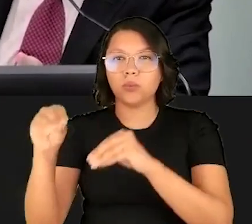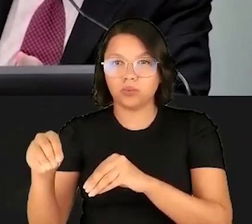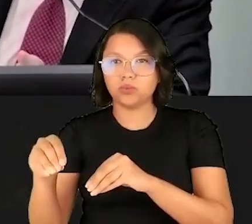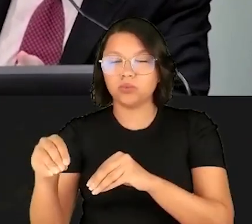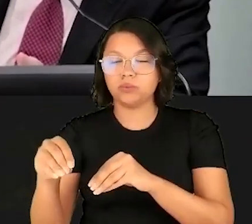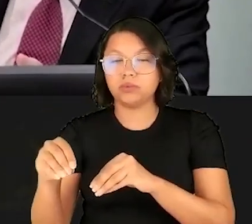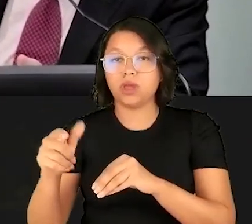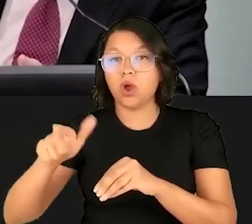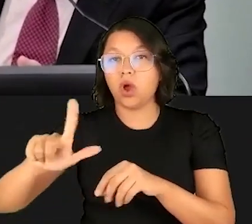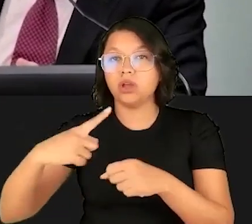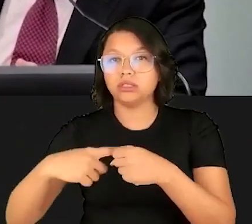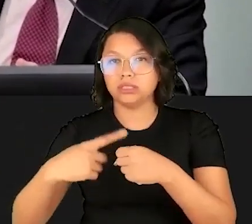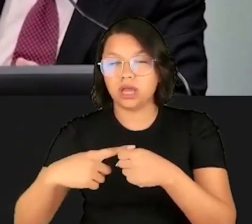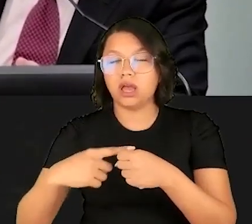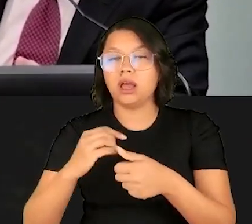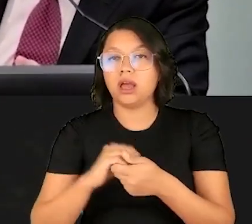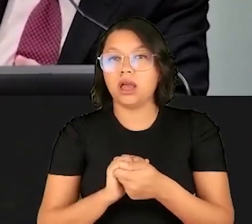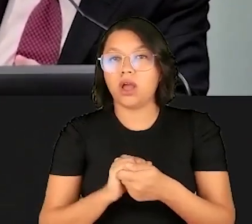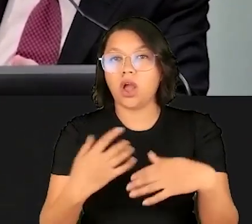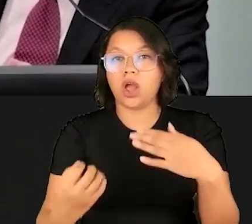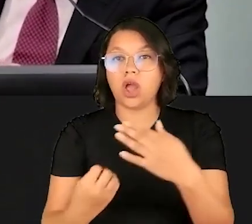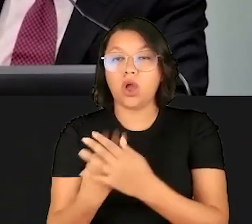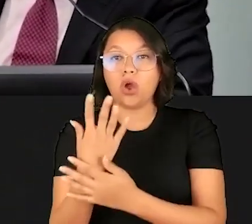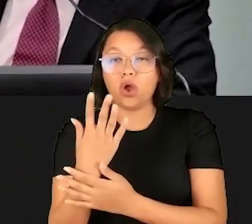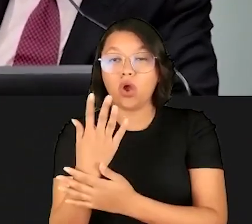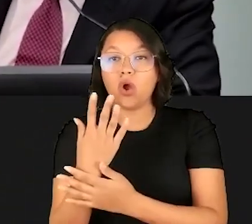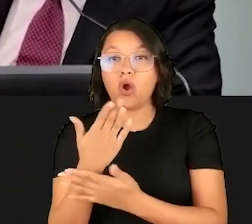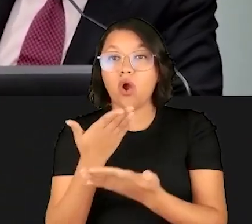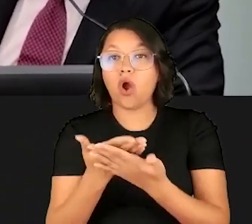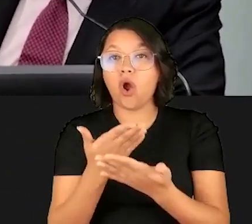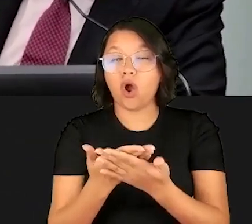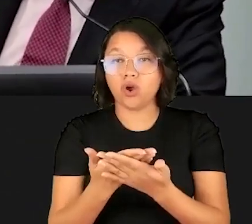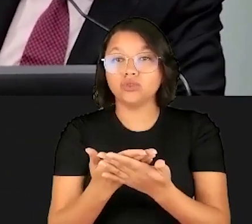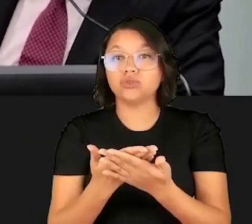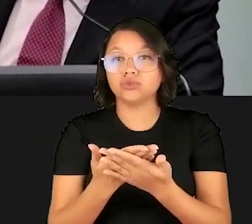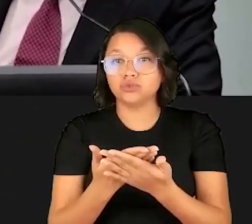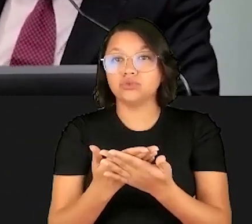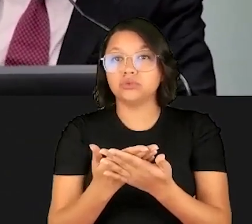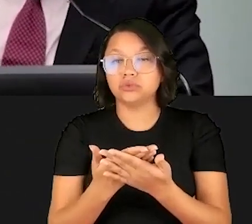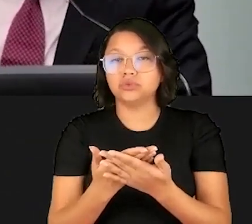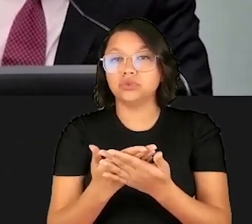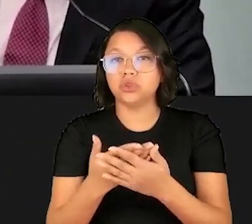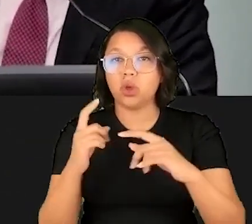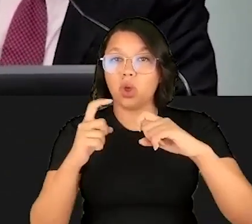e ele foi um dos 4 grandes fundadores do Colégio Johns Hopkins, a escola de